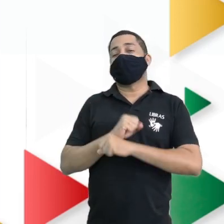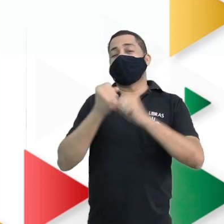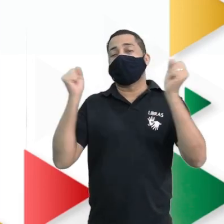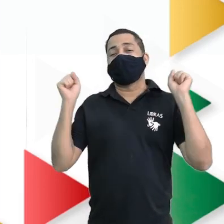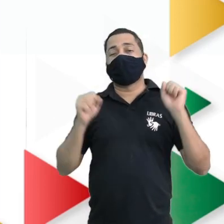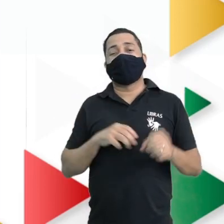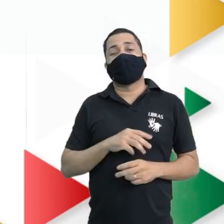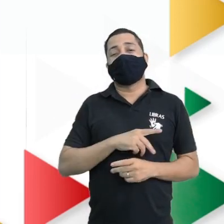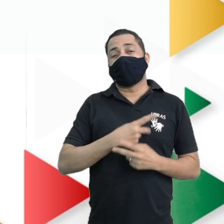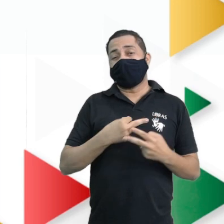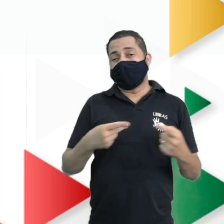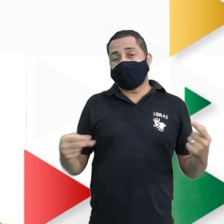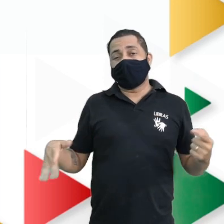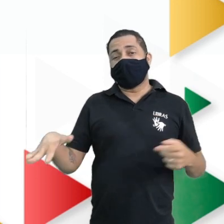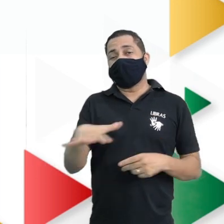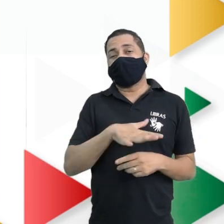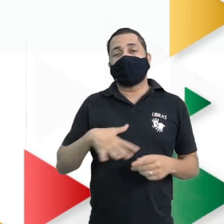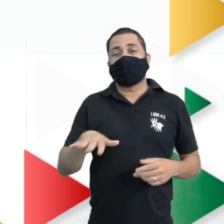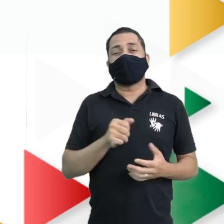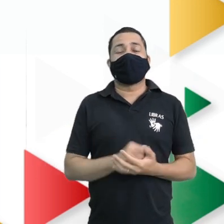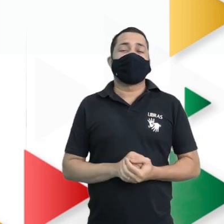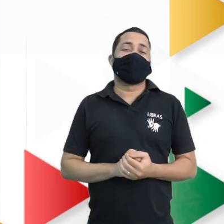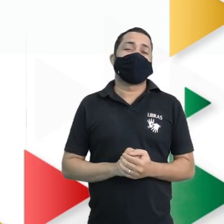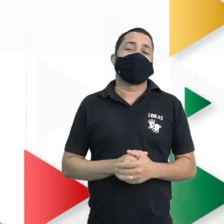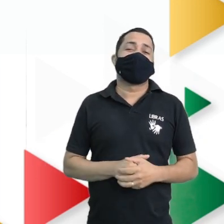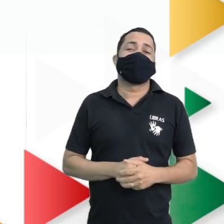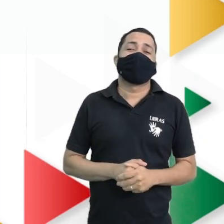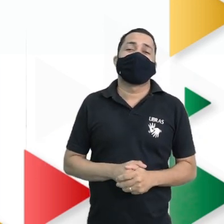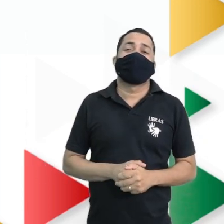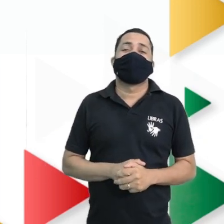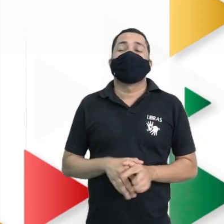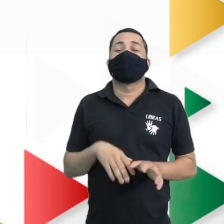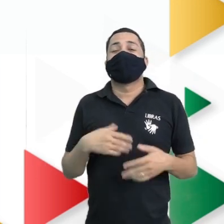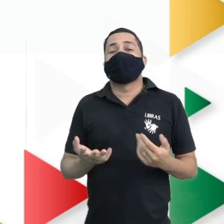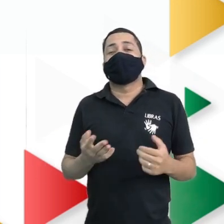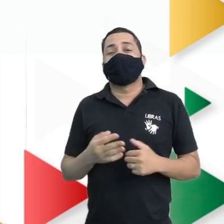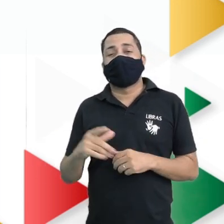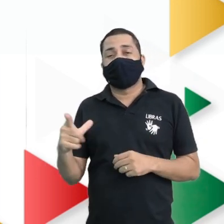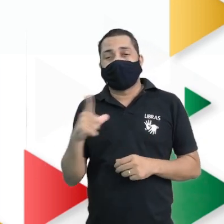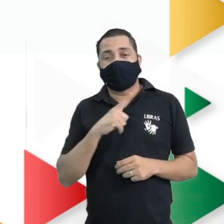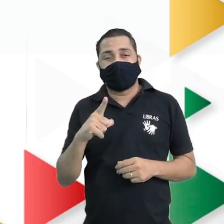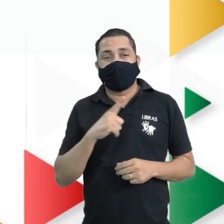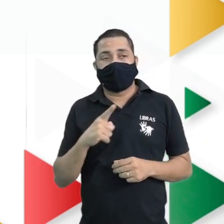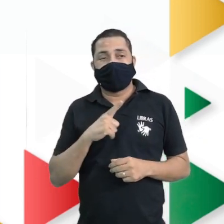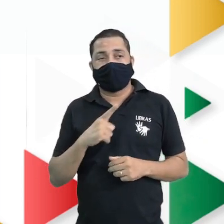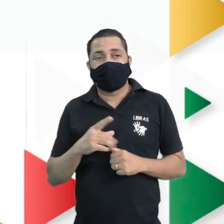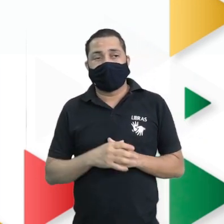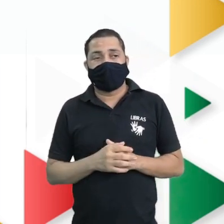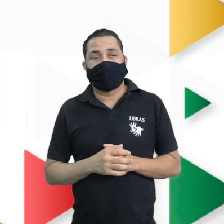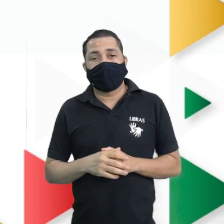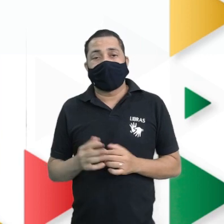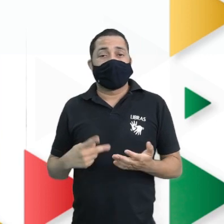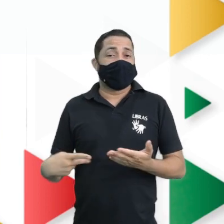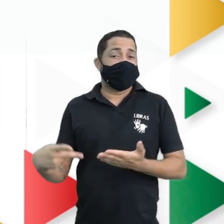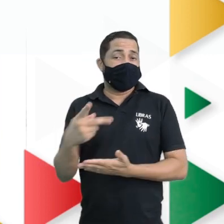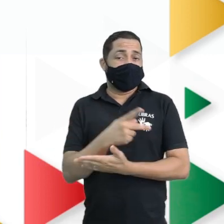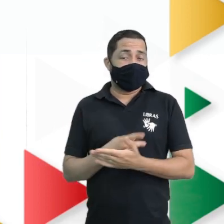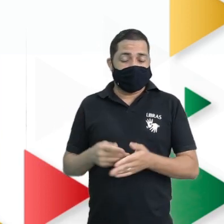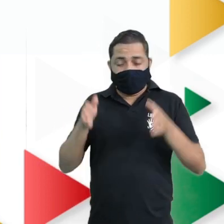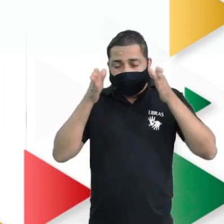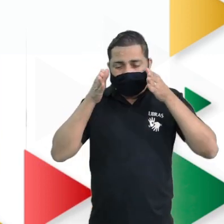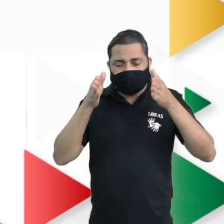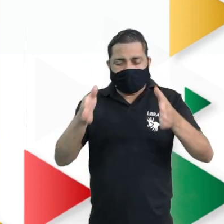país, sempre esmagada pelo rigor das forças governamentais. Então aí eu vou ter aí, ó, aí no mapa centralizado